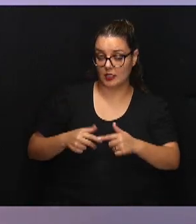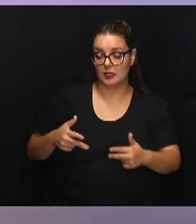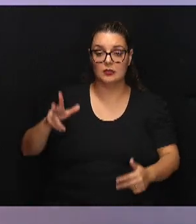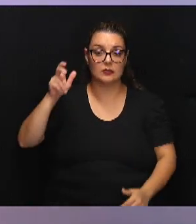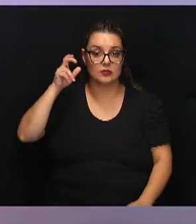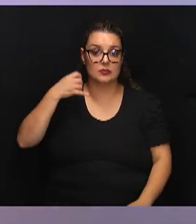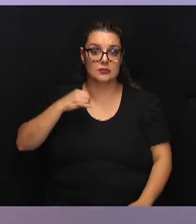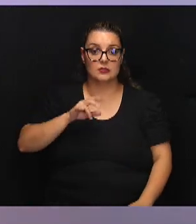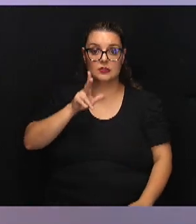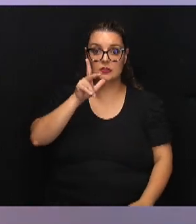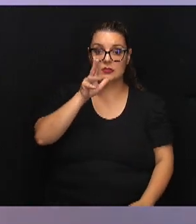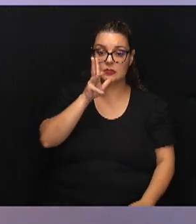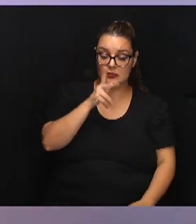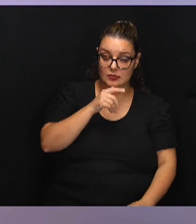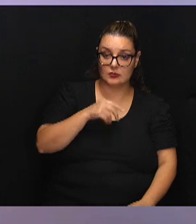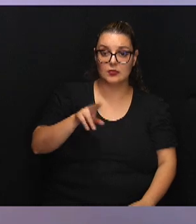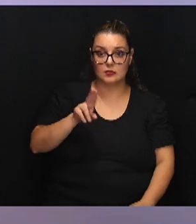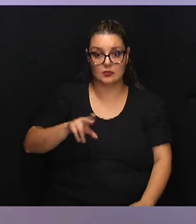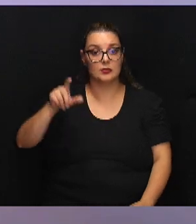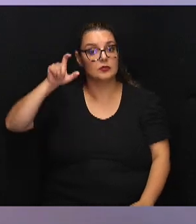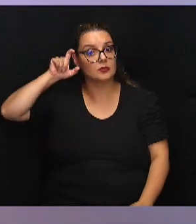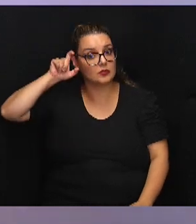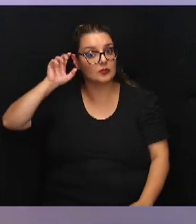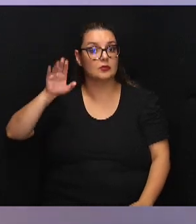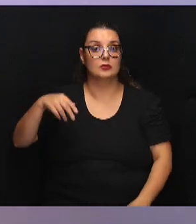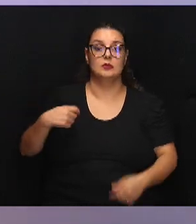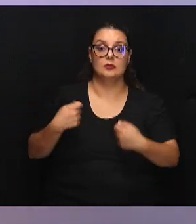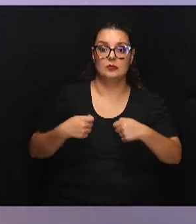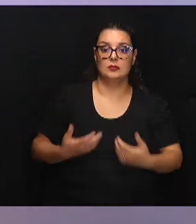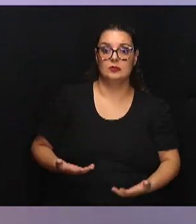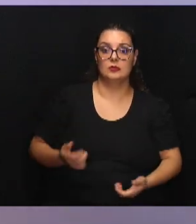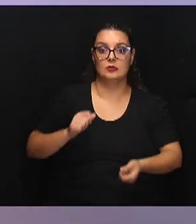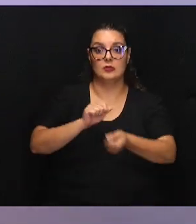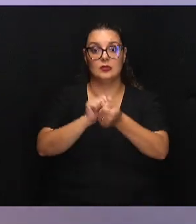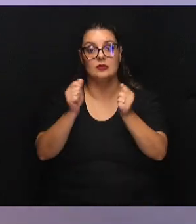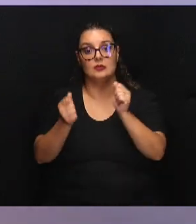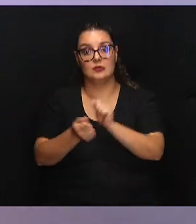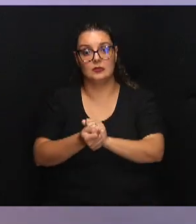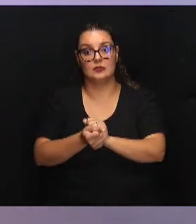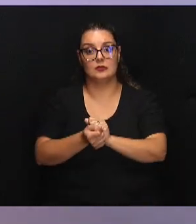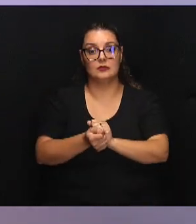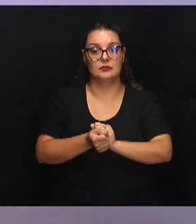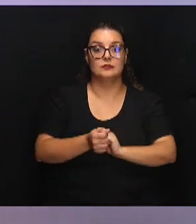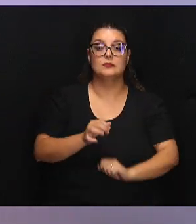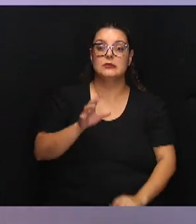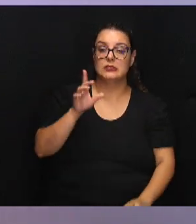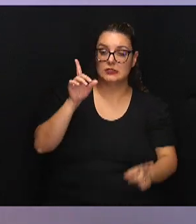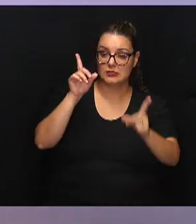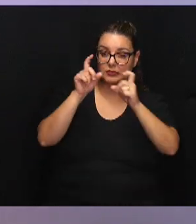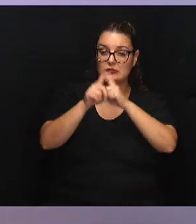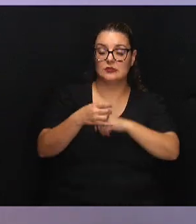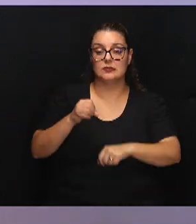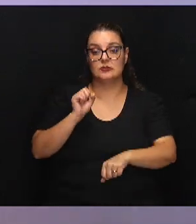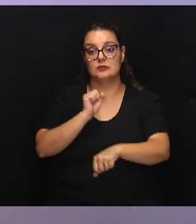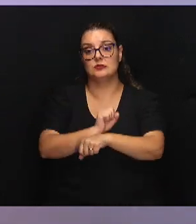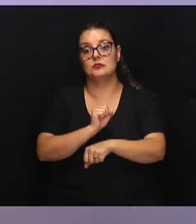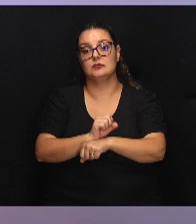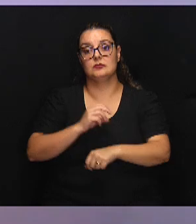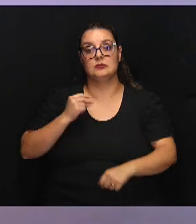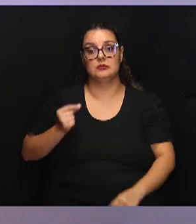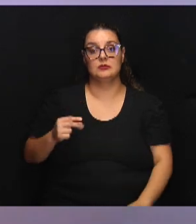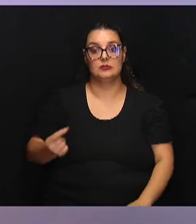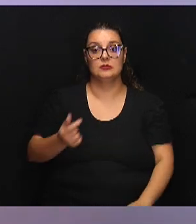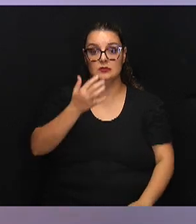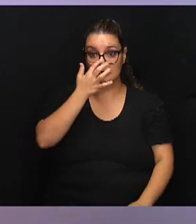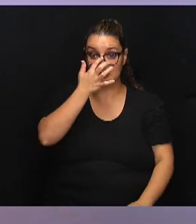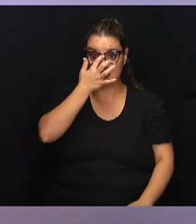demoro muito para usar a partir do momento que eu preciso, a adaptação vai ficando cada vez mais difícil se eu espero muito tempo. E a